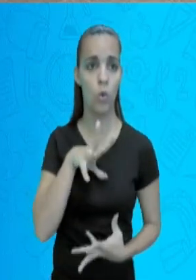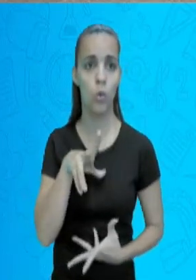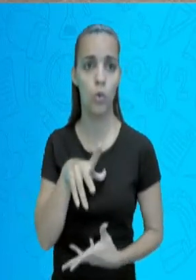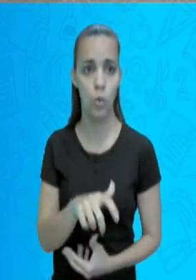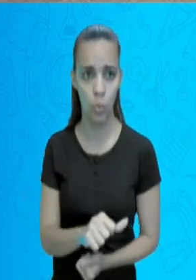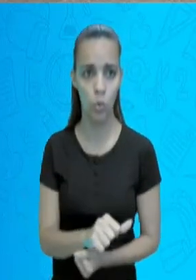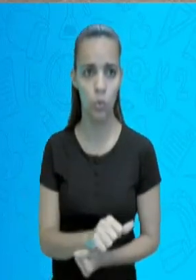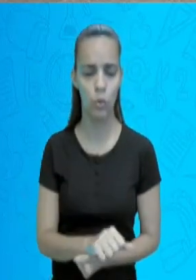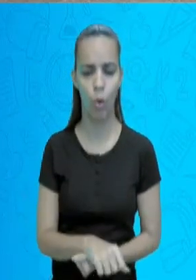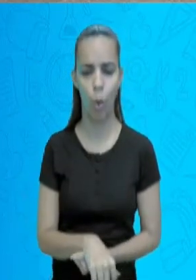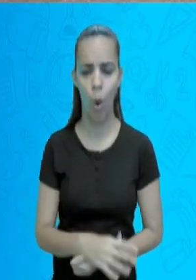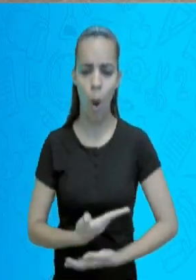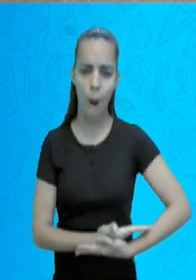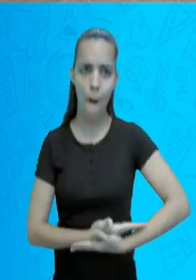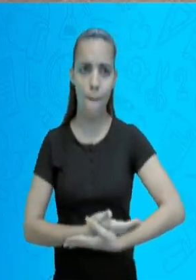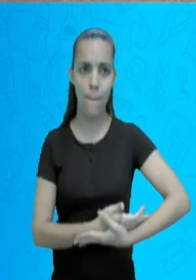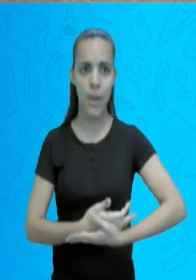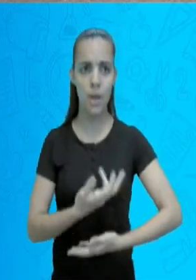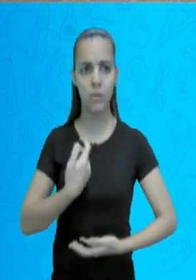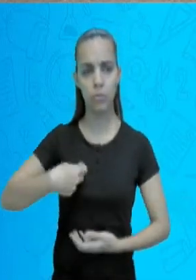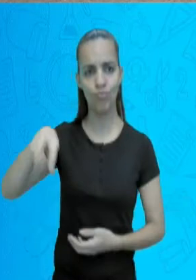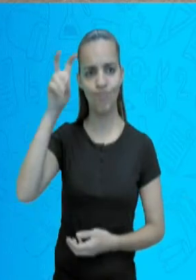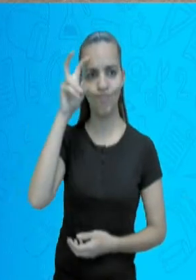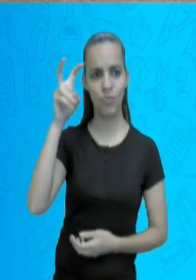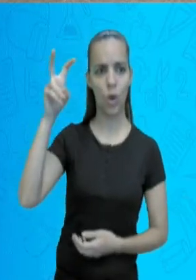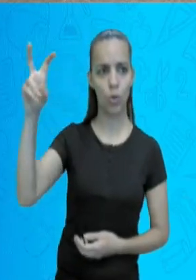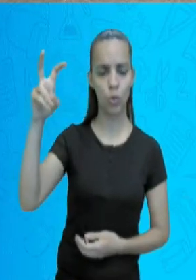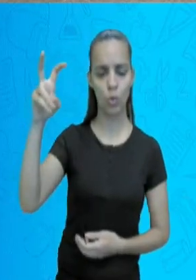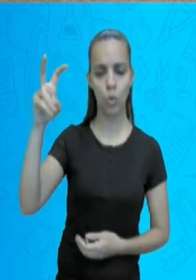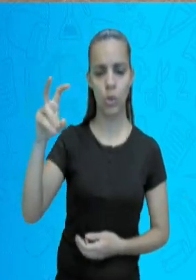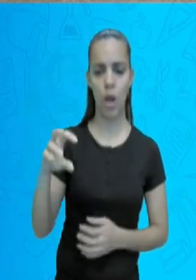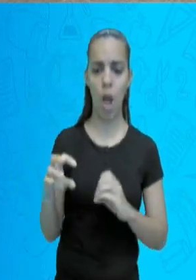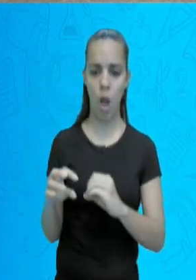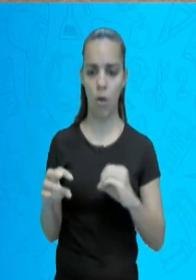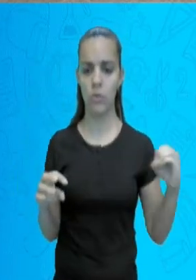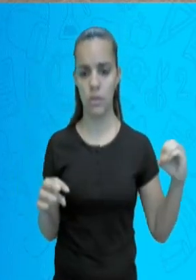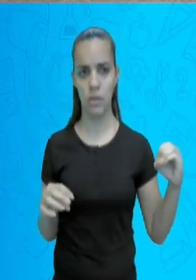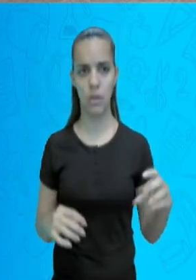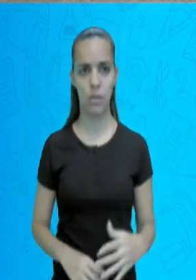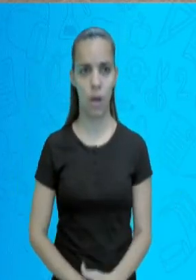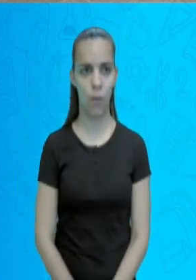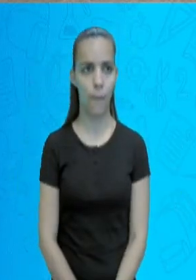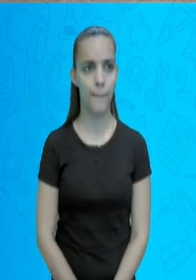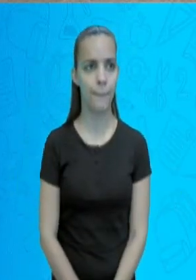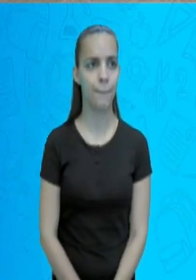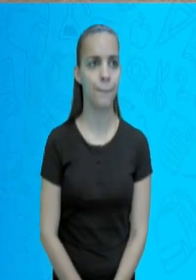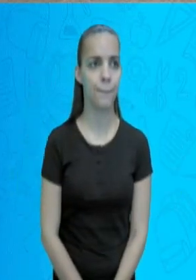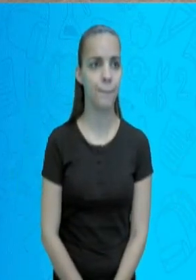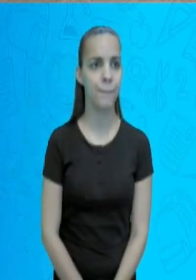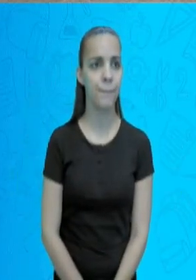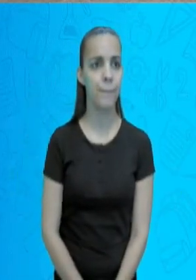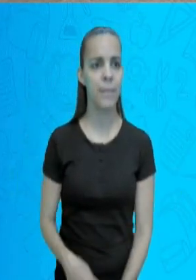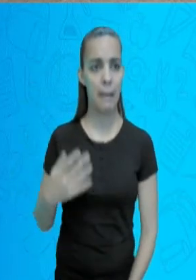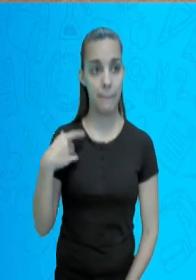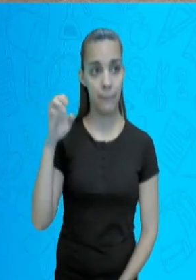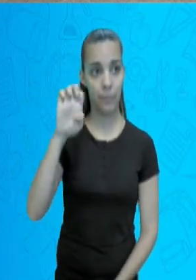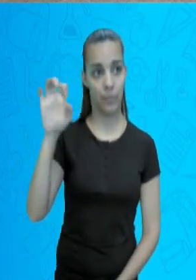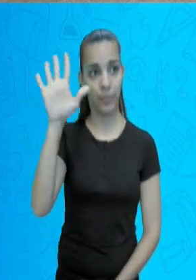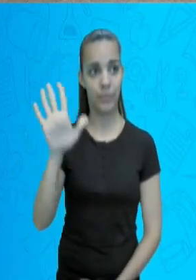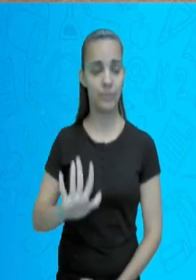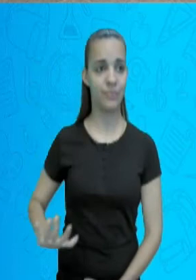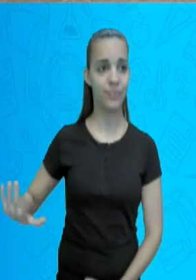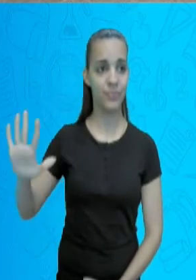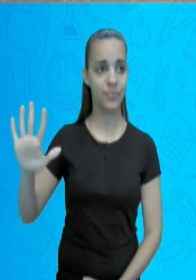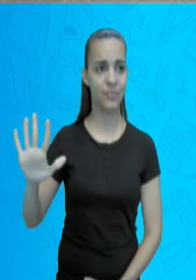o berço da humanidade, mas a Europa é